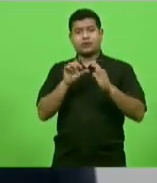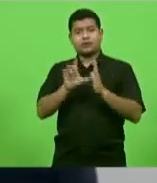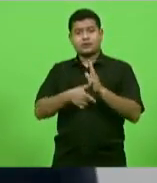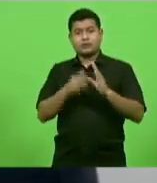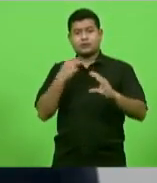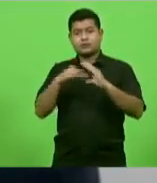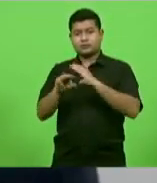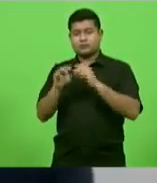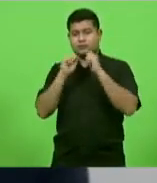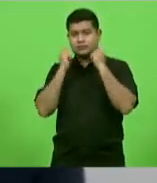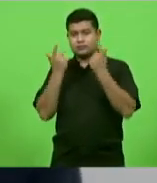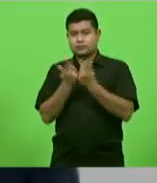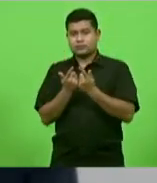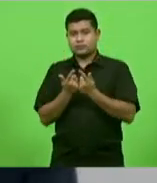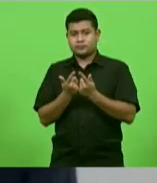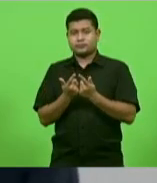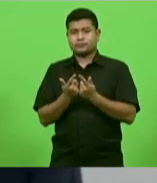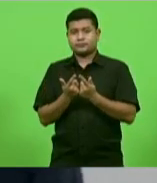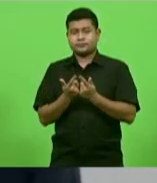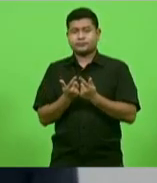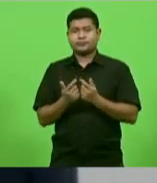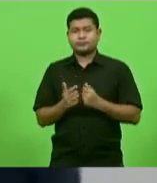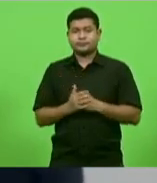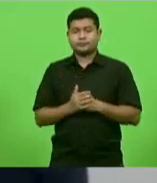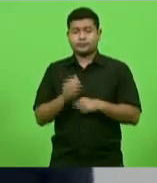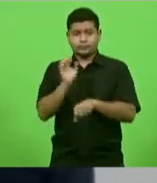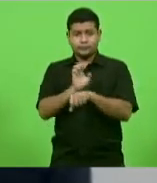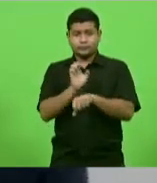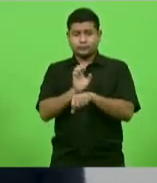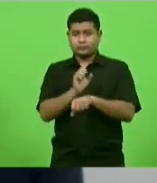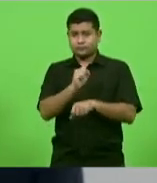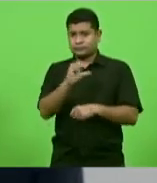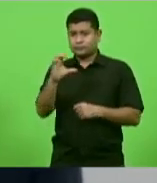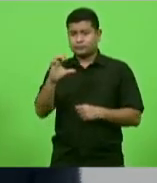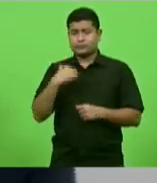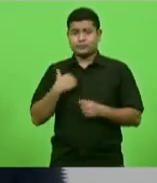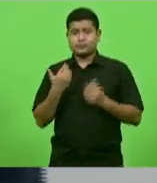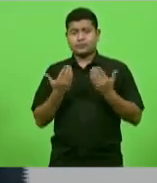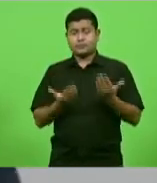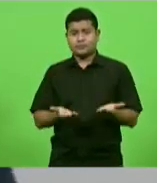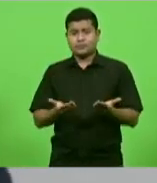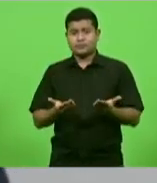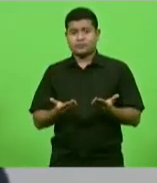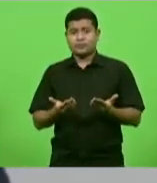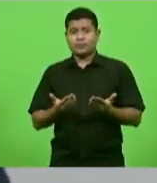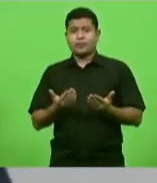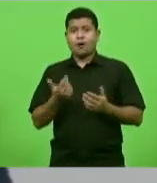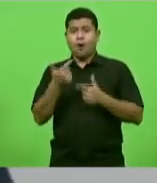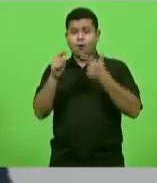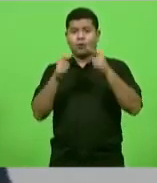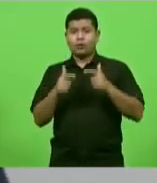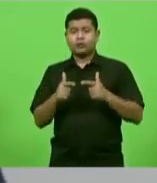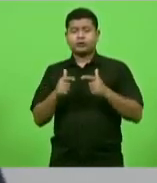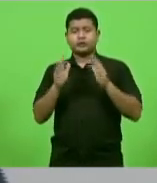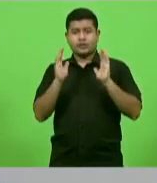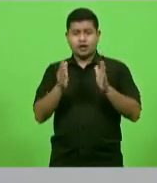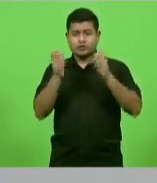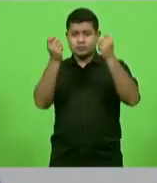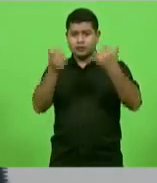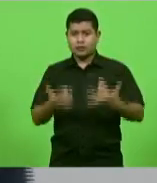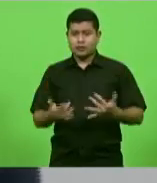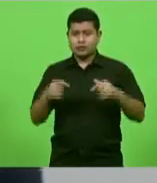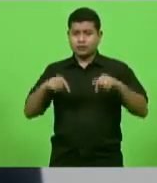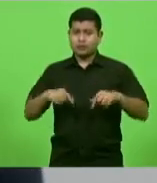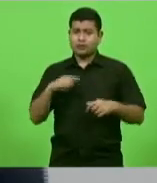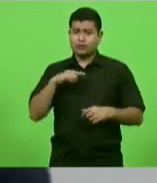de nosso Estado. Disso extrai, senhores, que, sustentado por outras evidências aqui tratadas, que